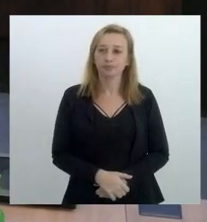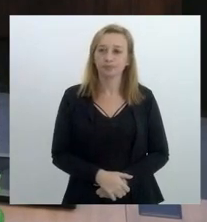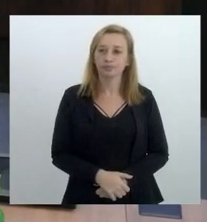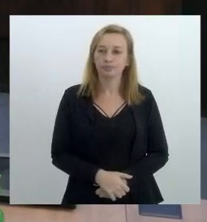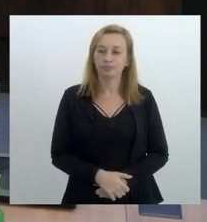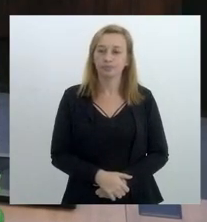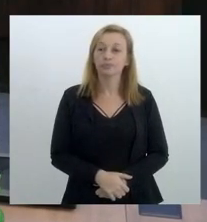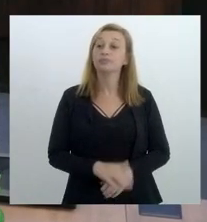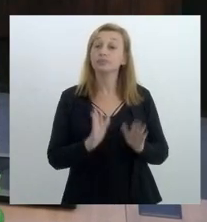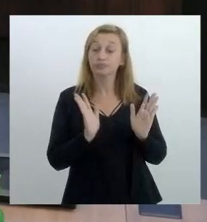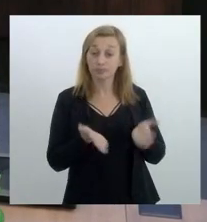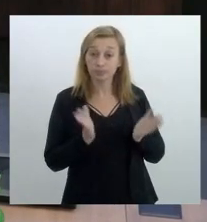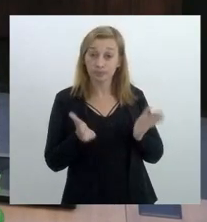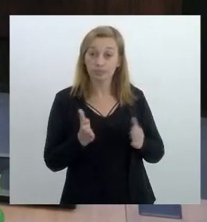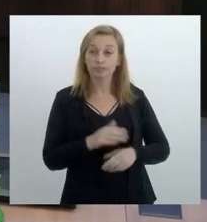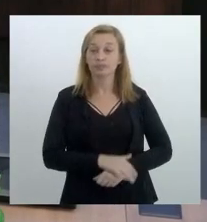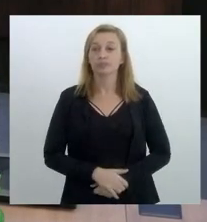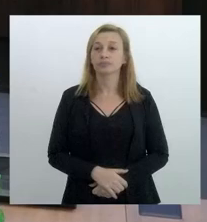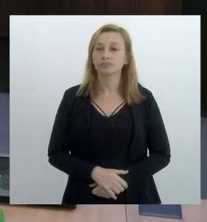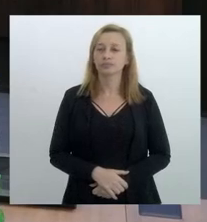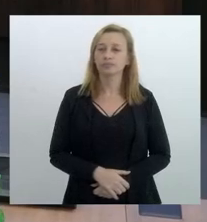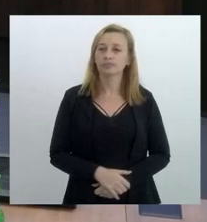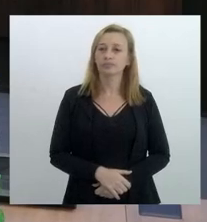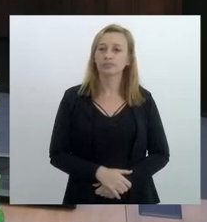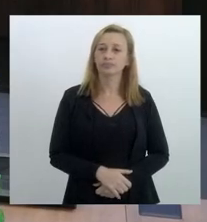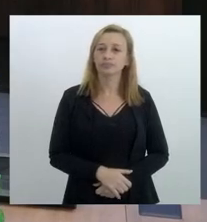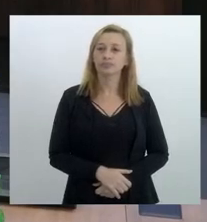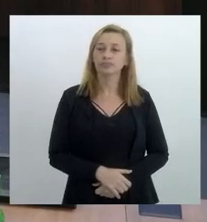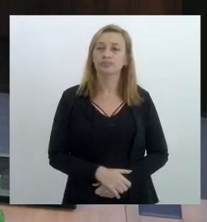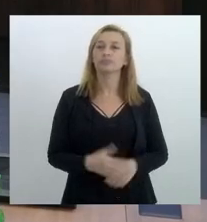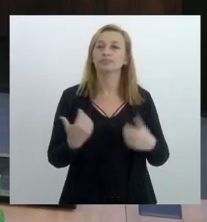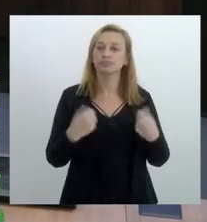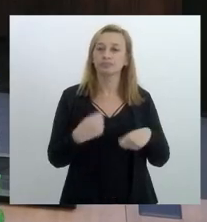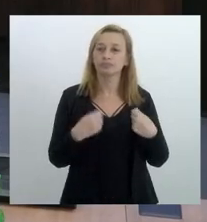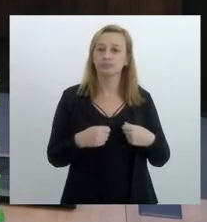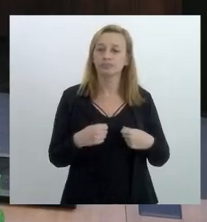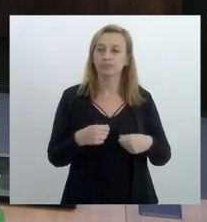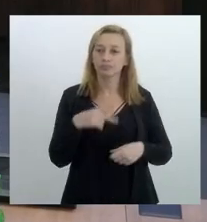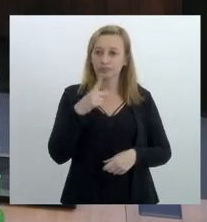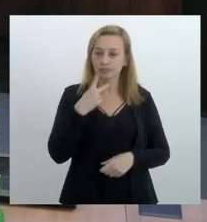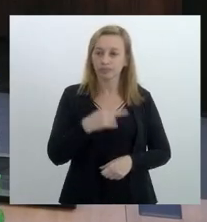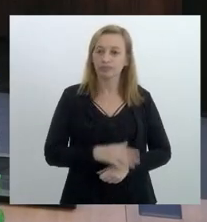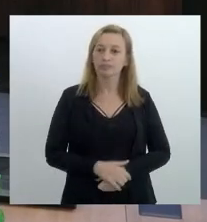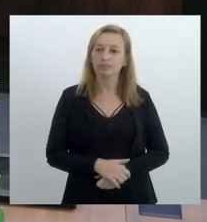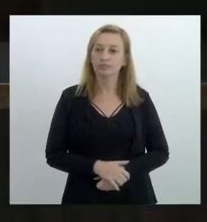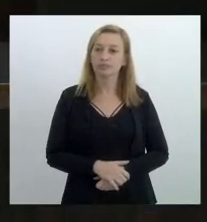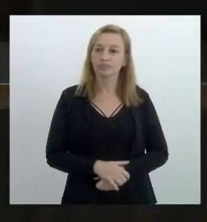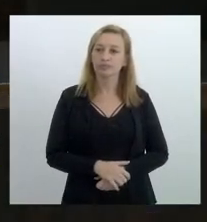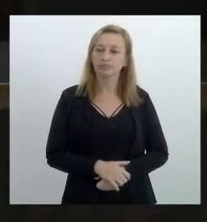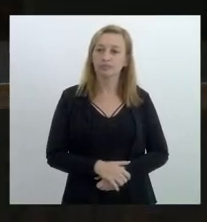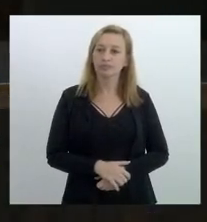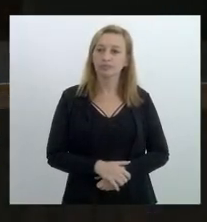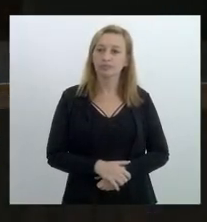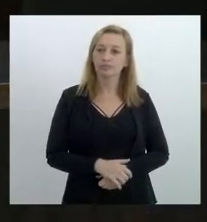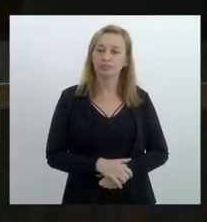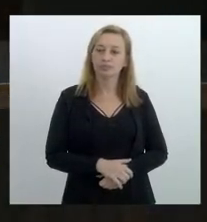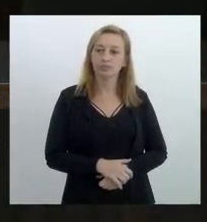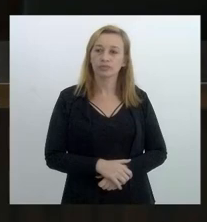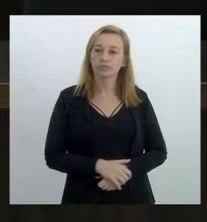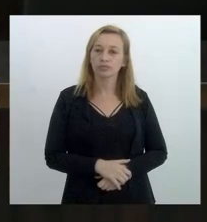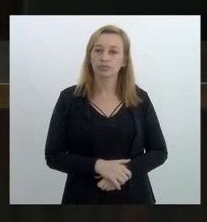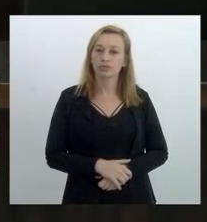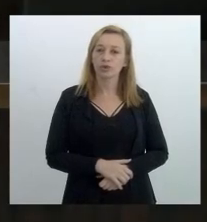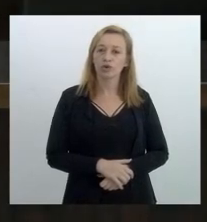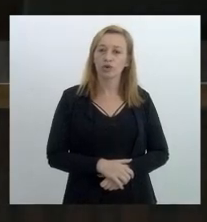2021. Bom, agora eu vou fazer da seguinte forma, que eu preciso agilizar. Eu vou alternar